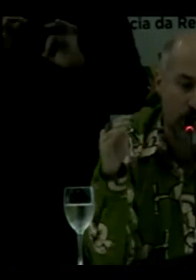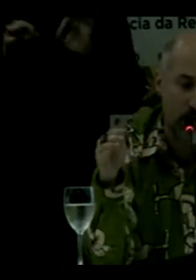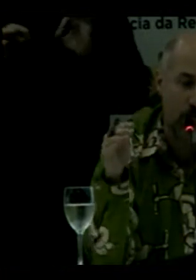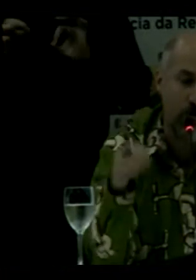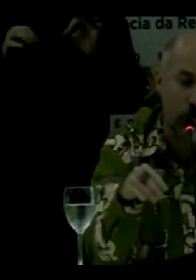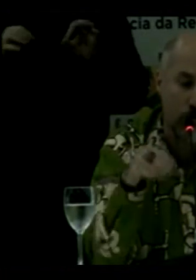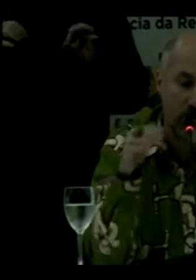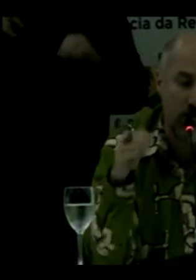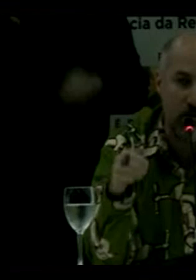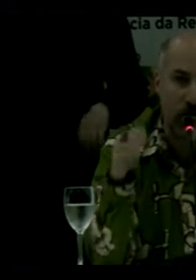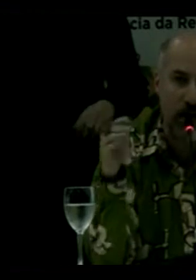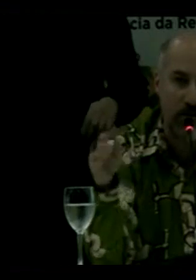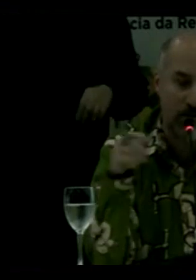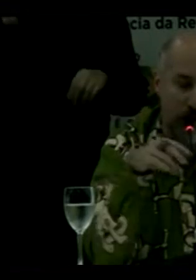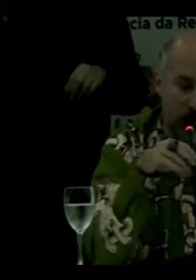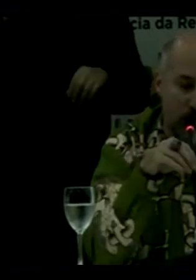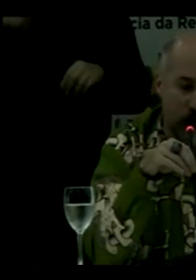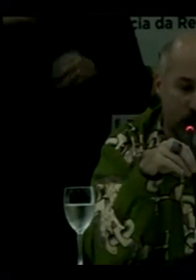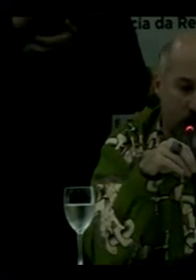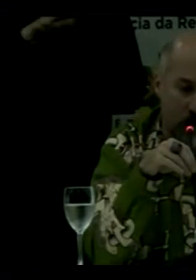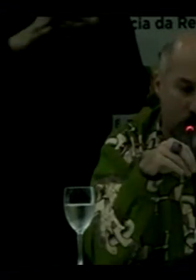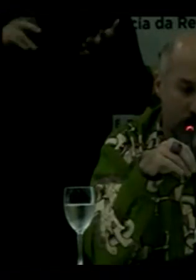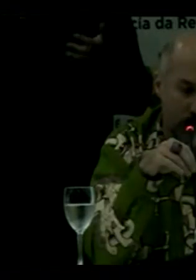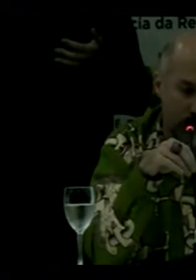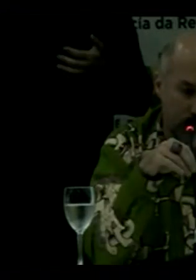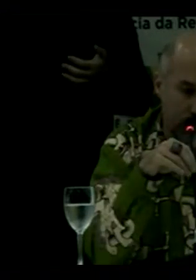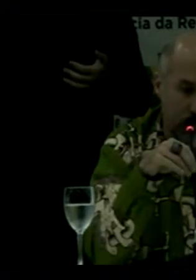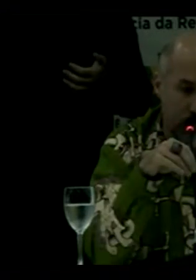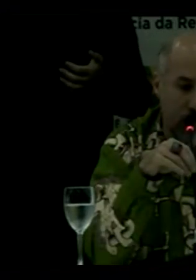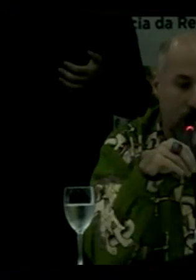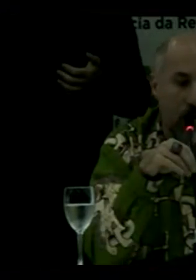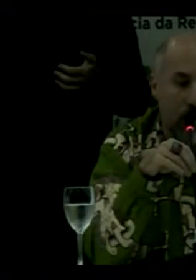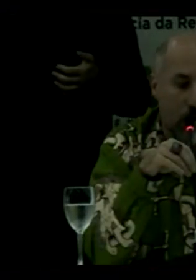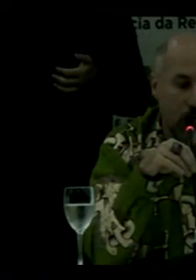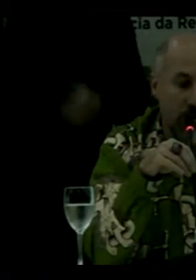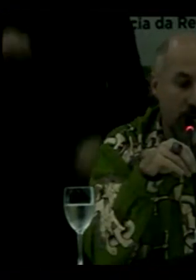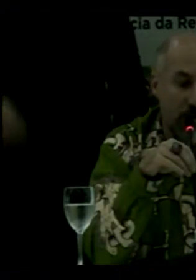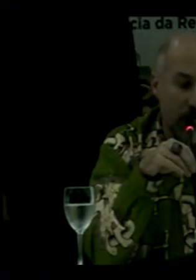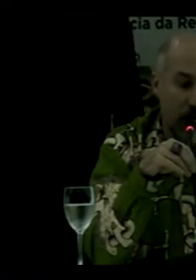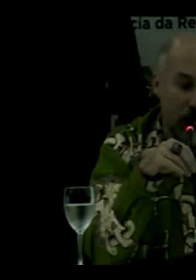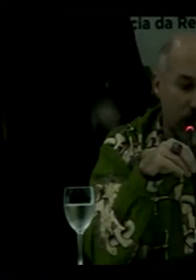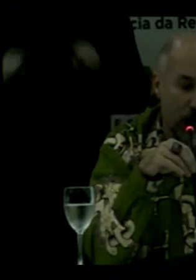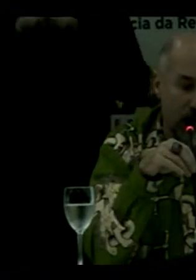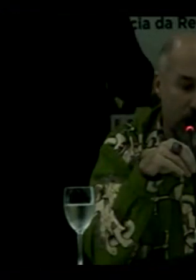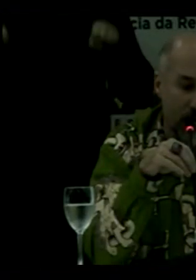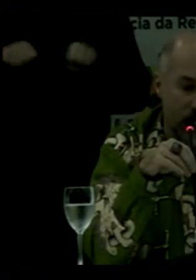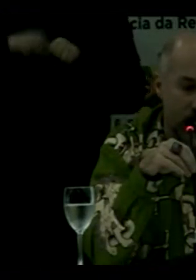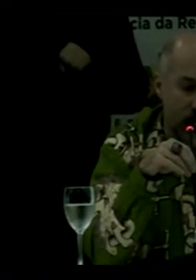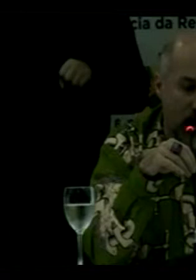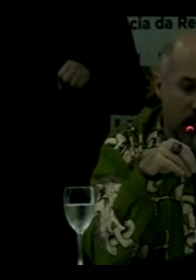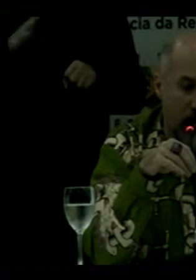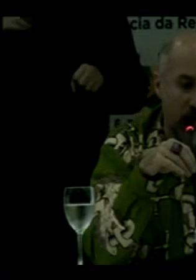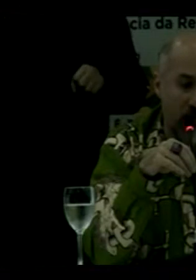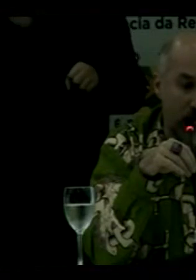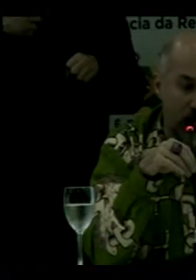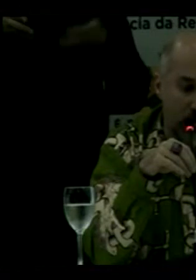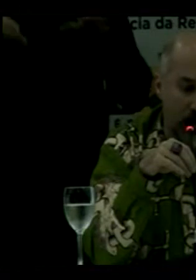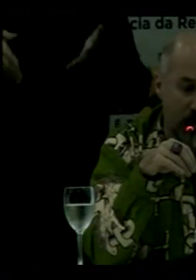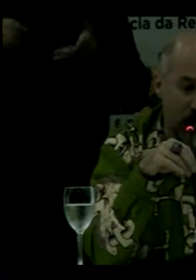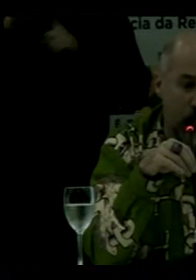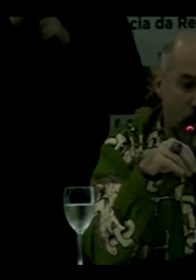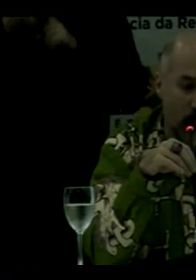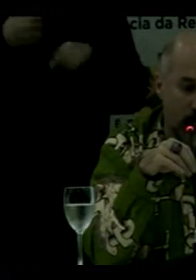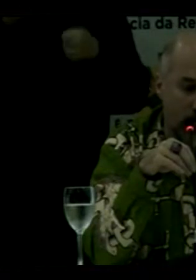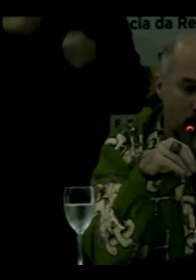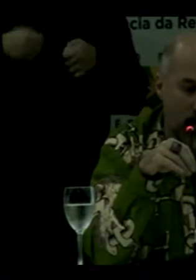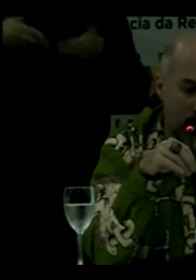assim um processo de orçamento participativo federal. O Sistema Nacional de Participação Social deve